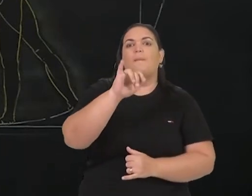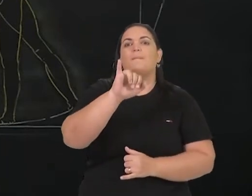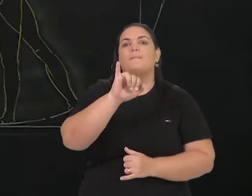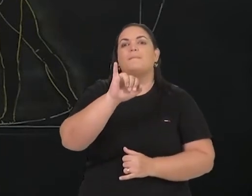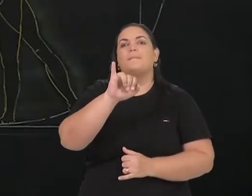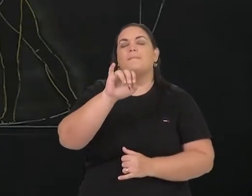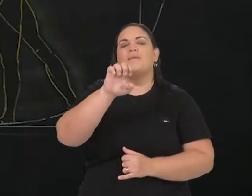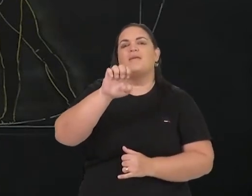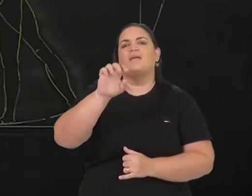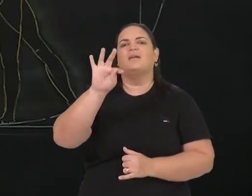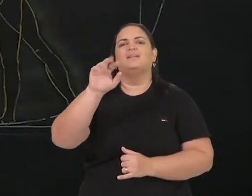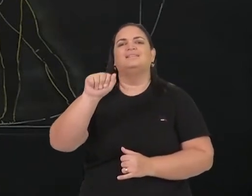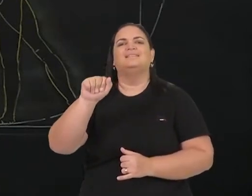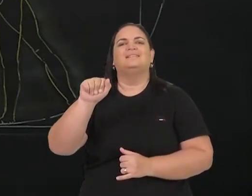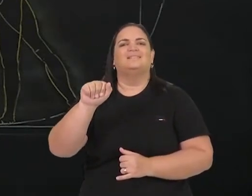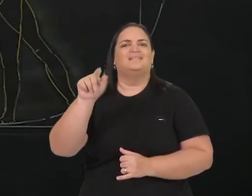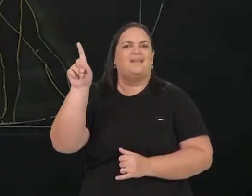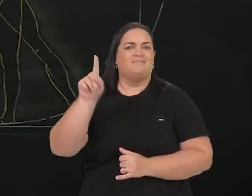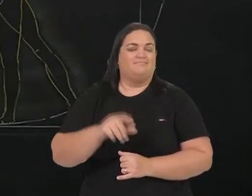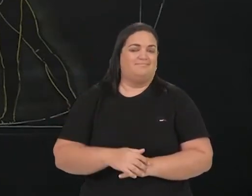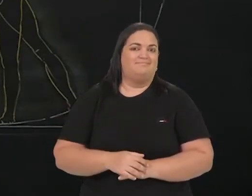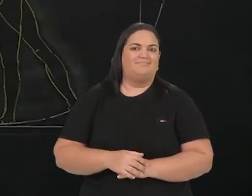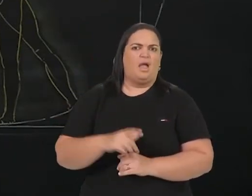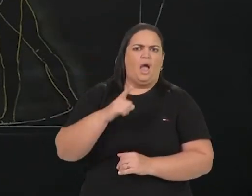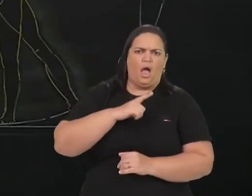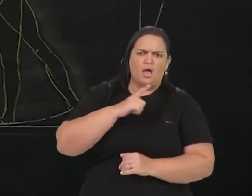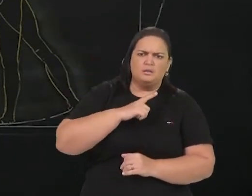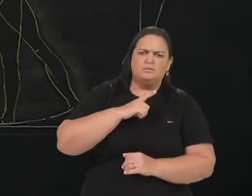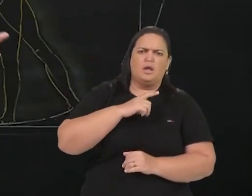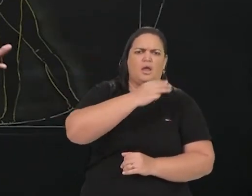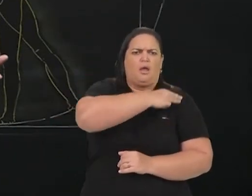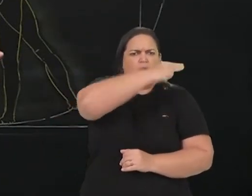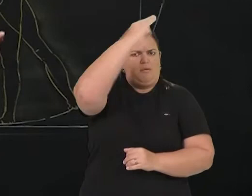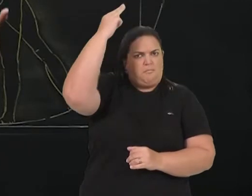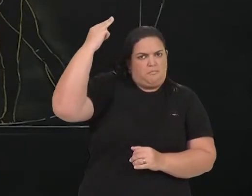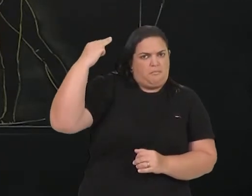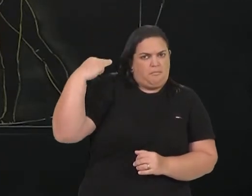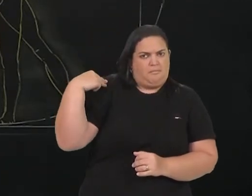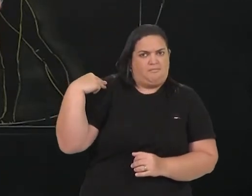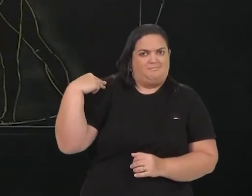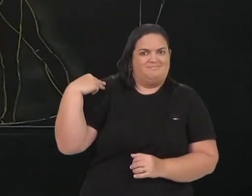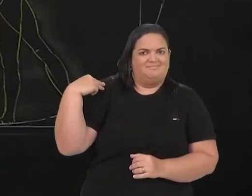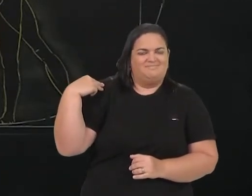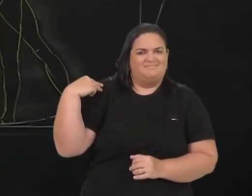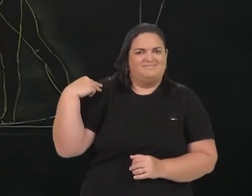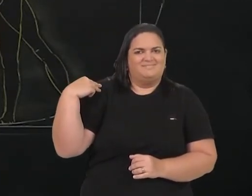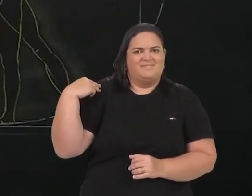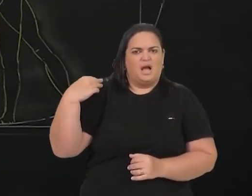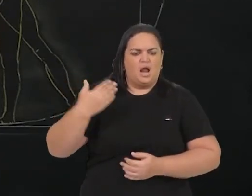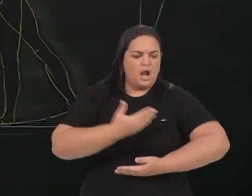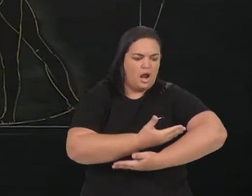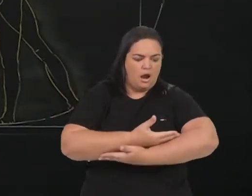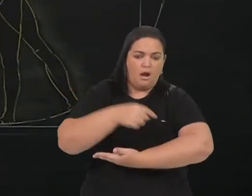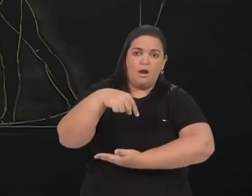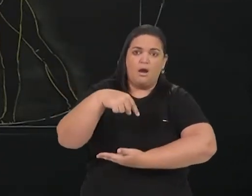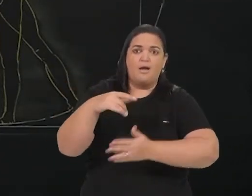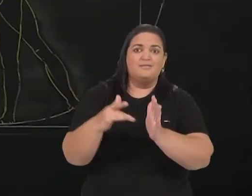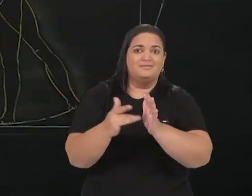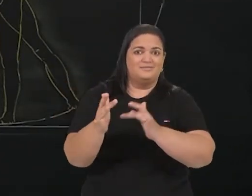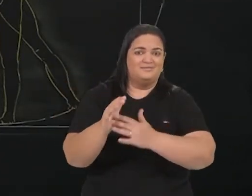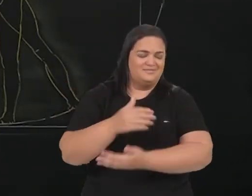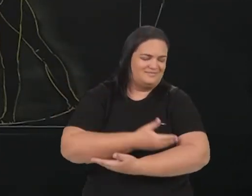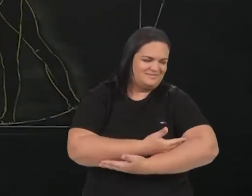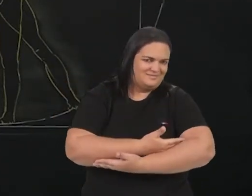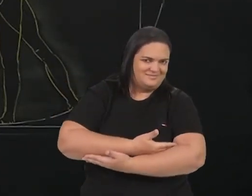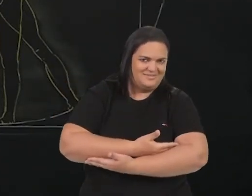um retrato de uma situação bastante de cunho religioso, que seria a mãe de Jesus Cristo, Maria, tendo Jesus nos braços, né? Ou